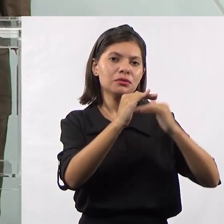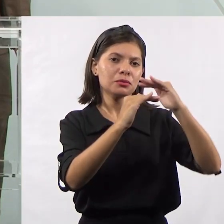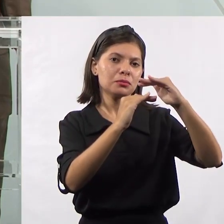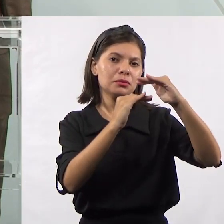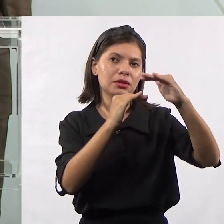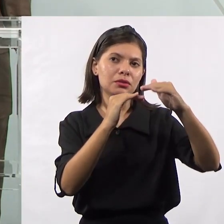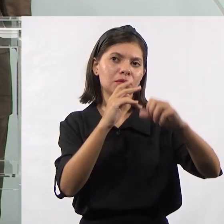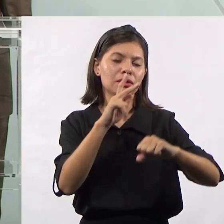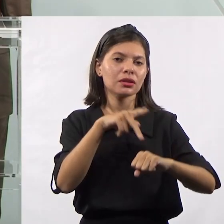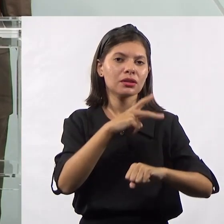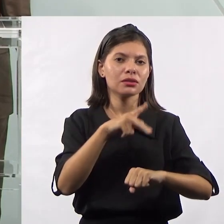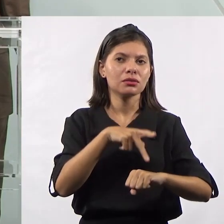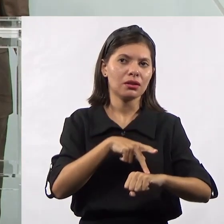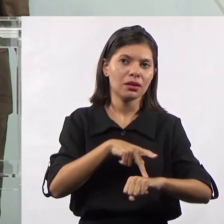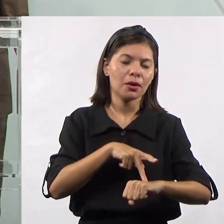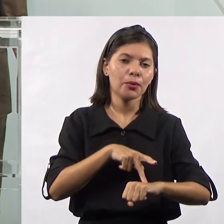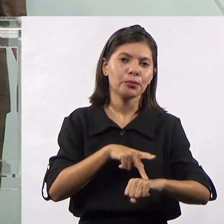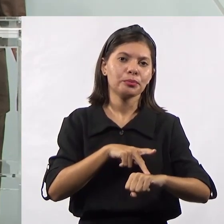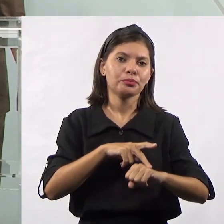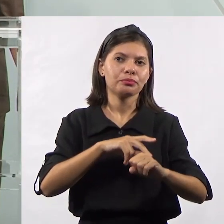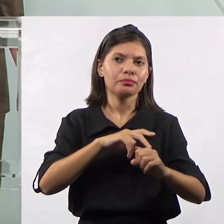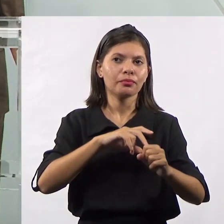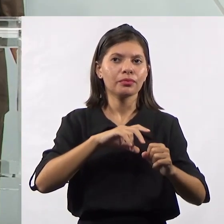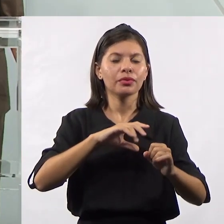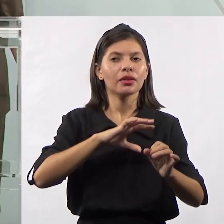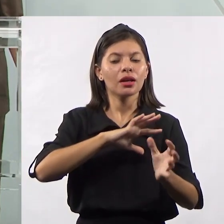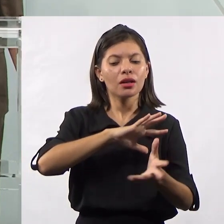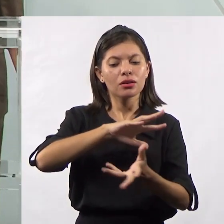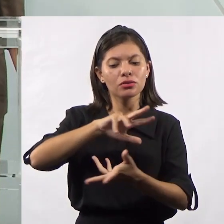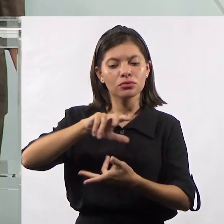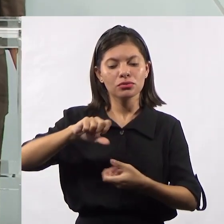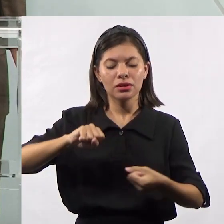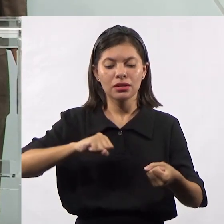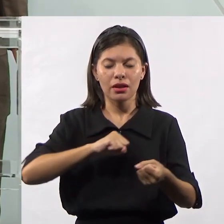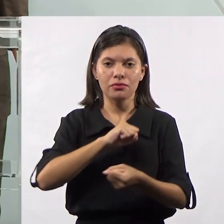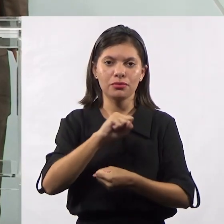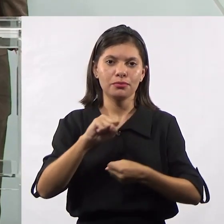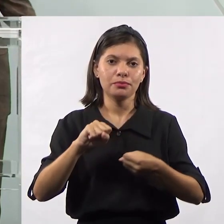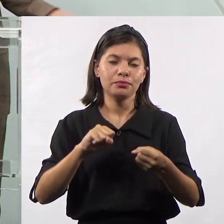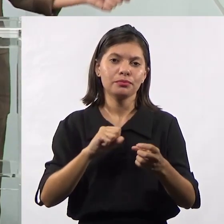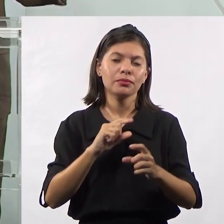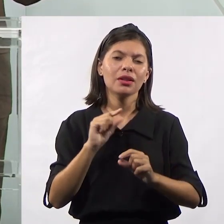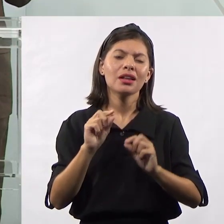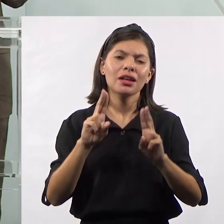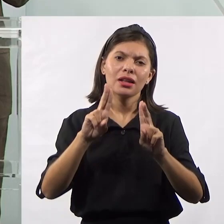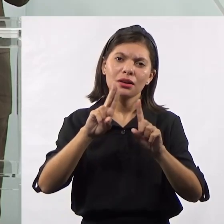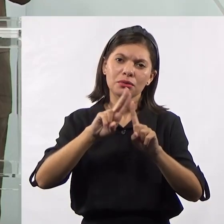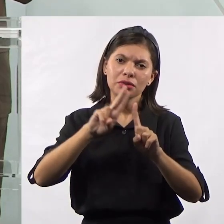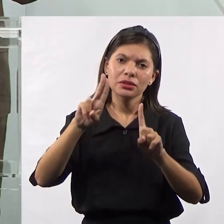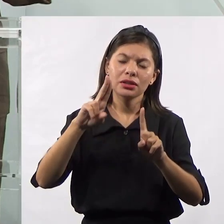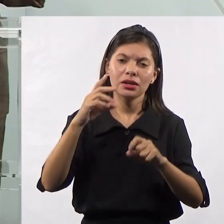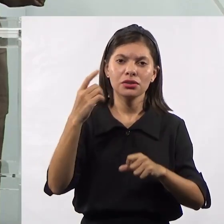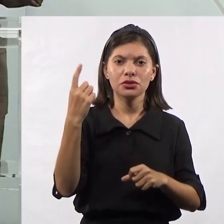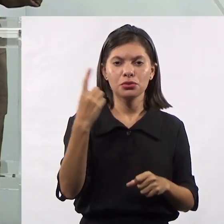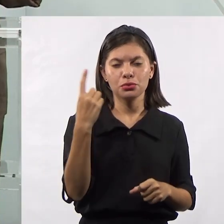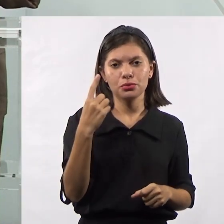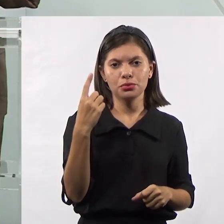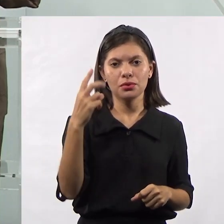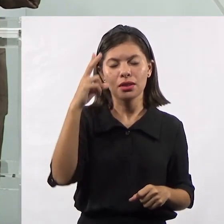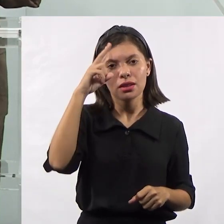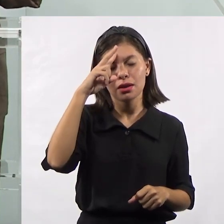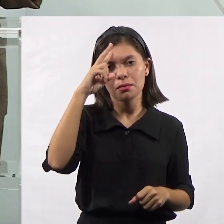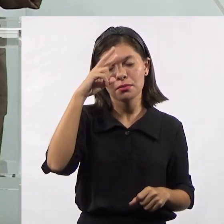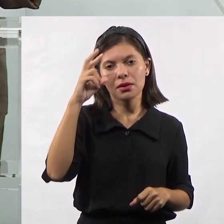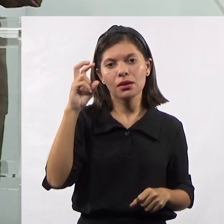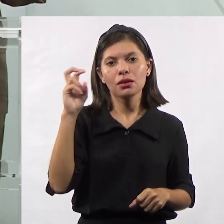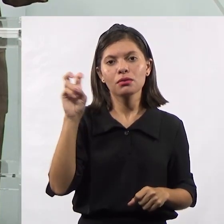nacional sustentável da licitação. Lembra quando a gente estudou lá na unidade 1, que entre os princípios do artigo